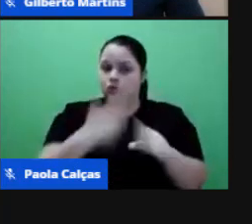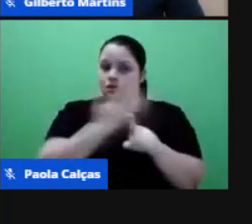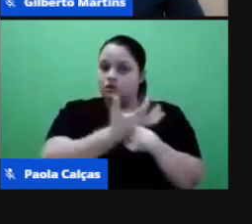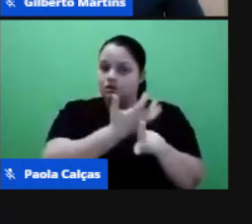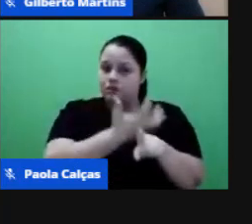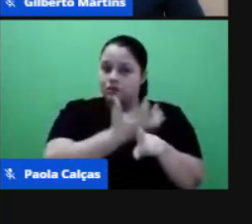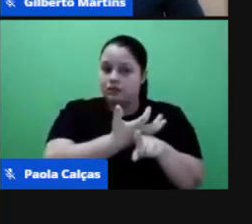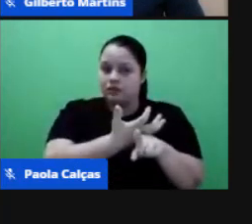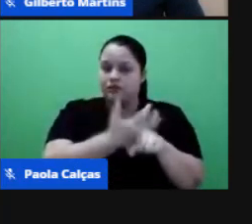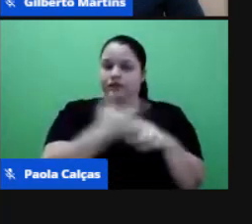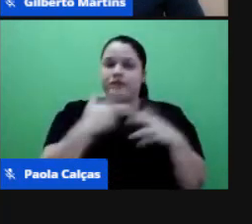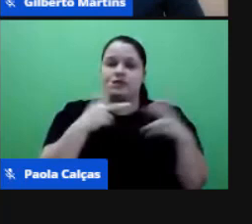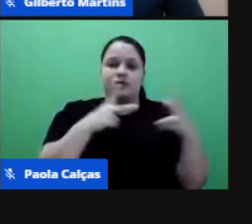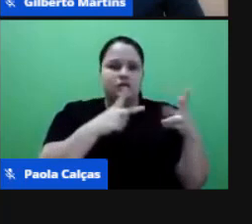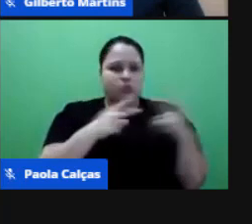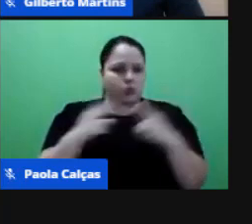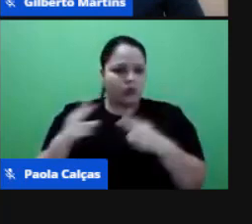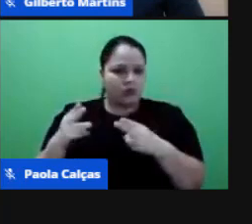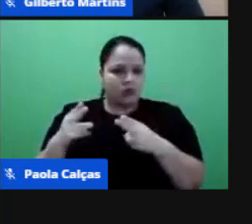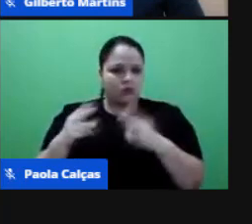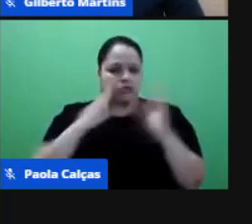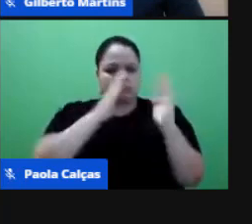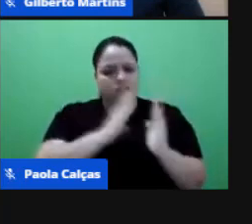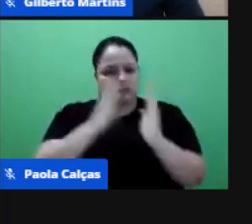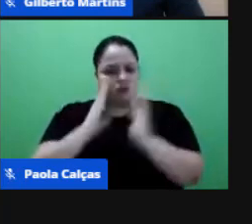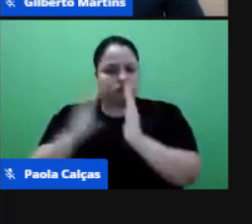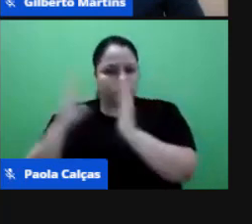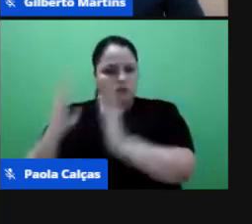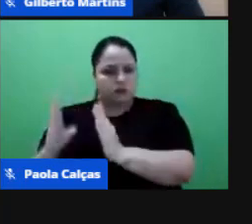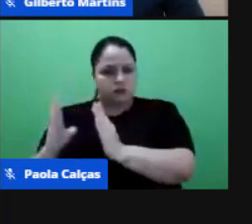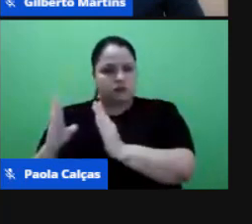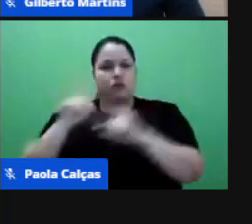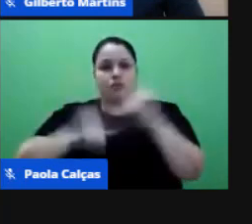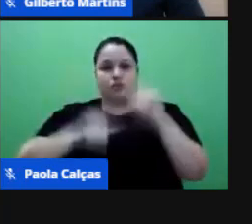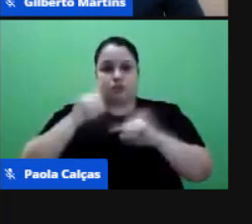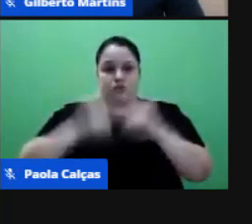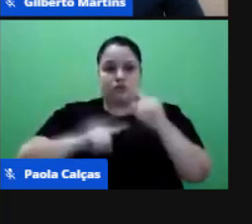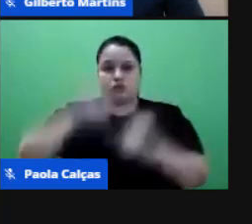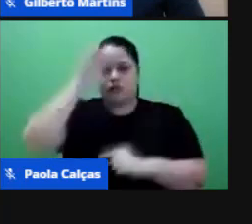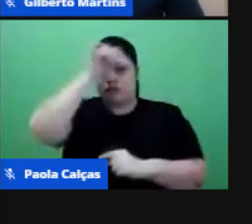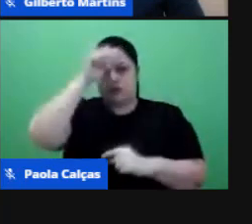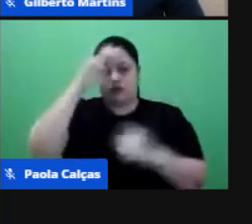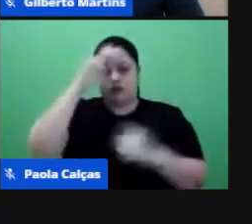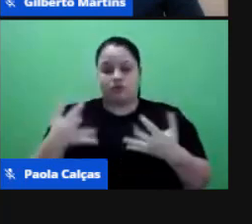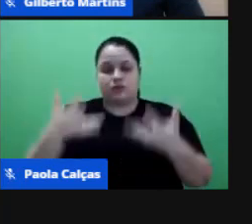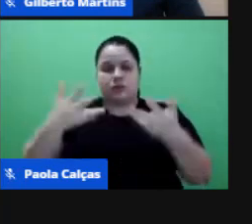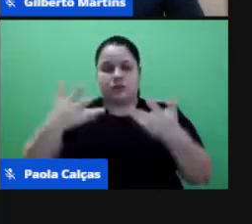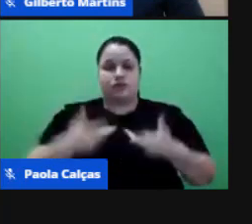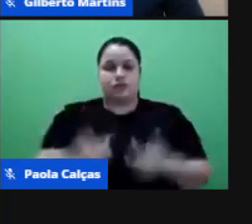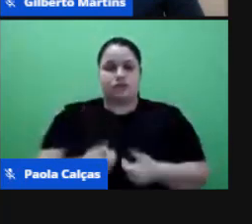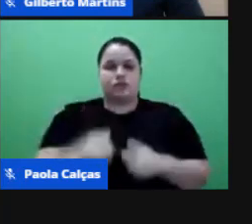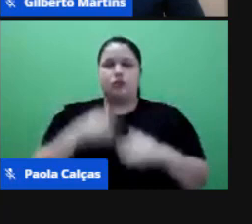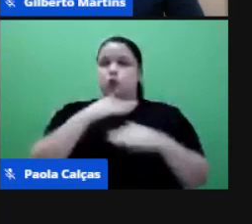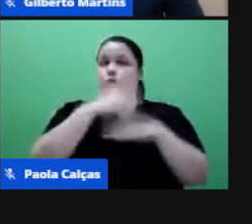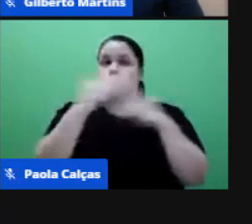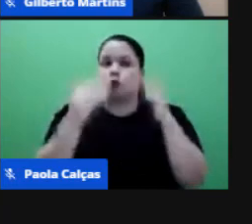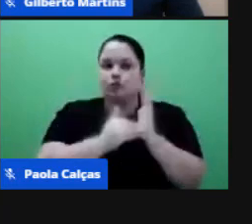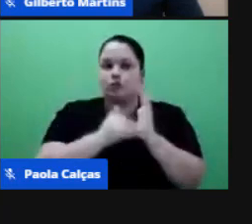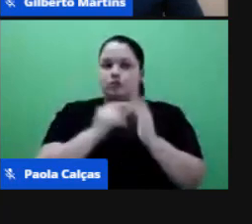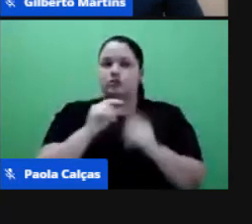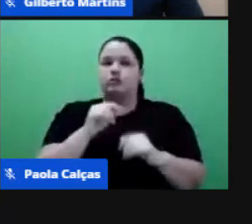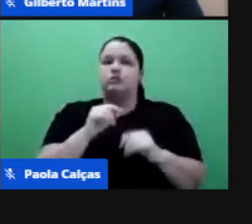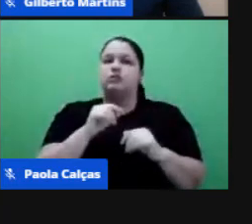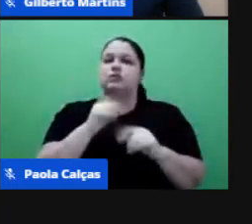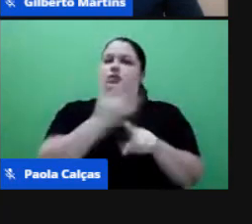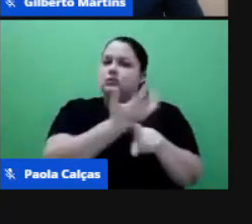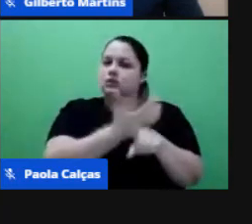vai aparecer no quadro o objeto de conhecimento e habilidade indicada de todos os componentes.